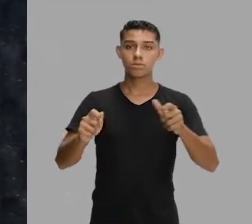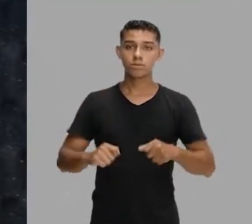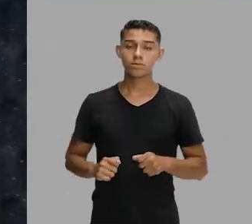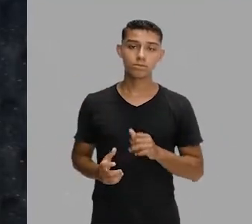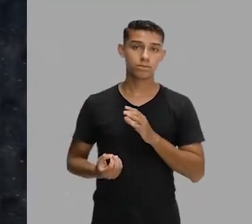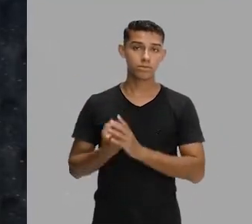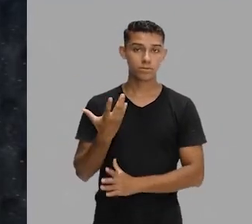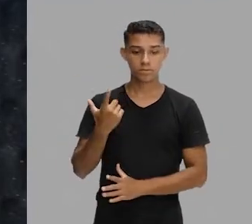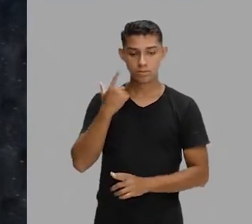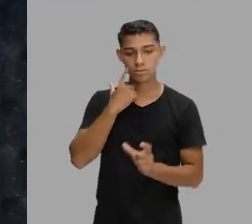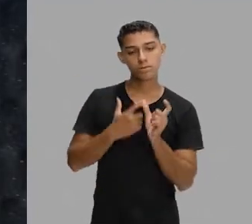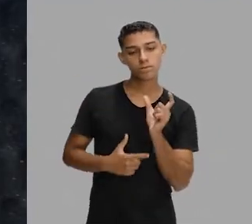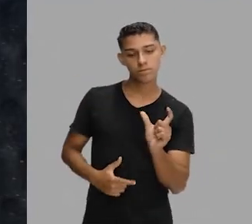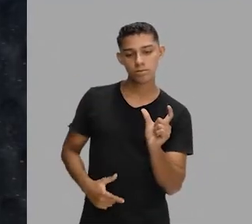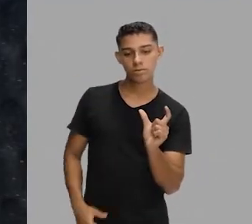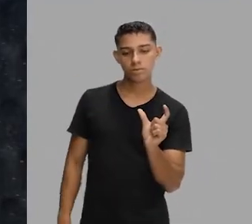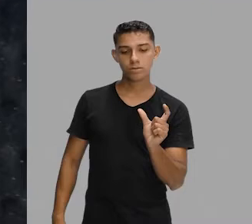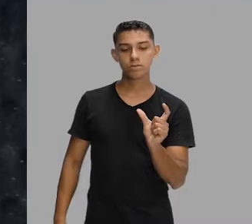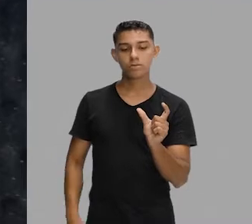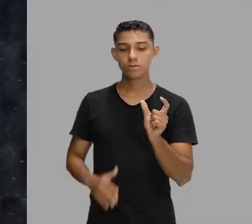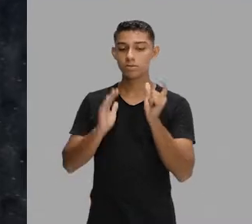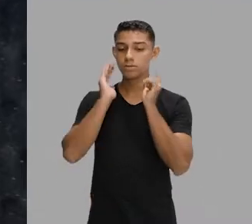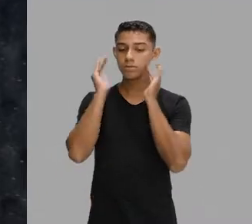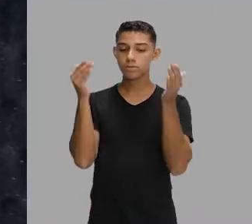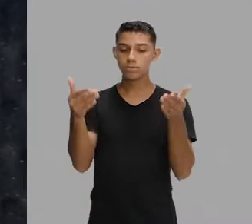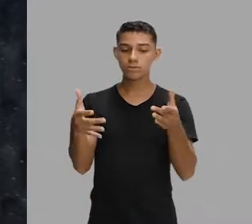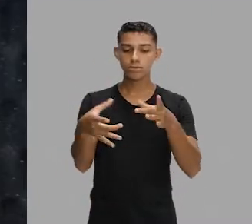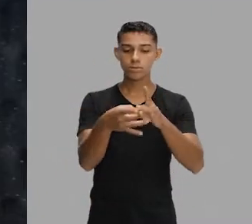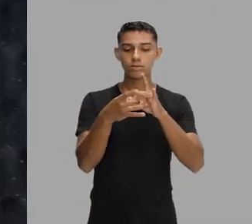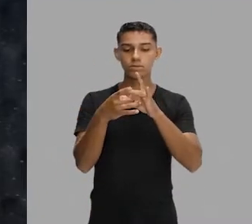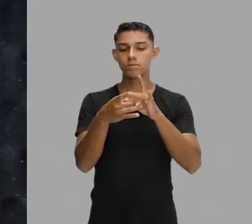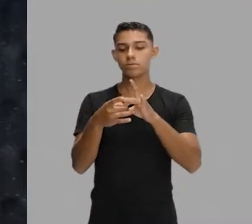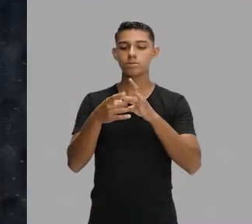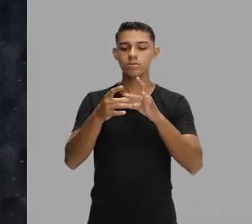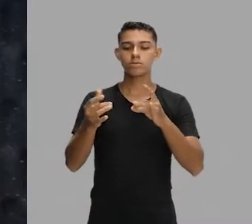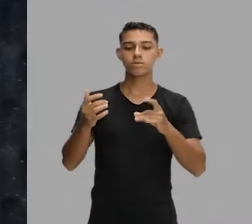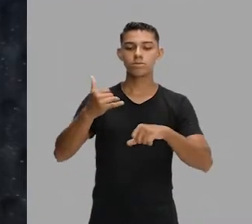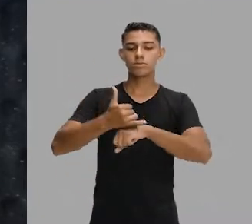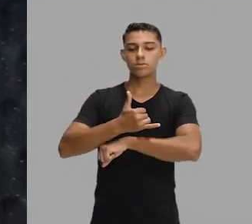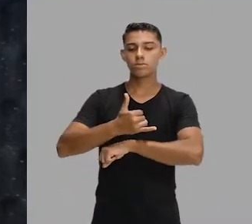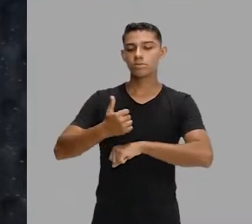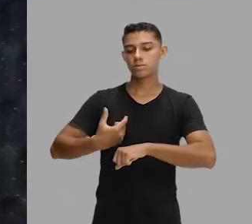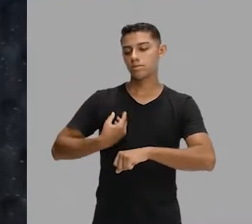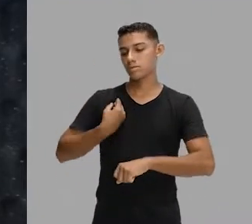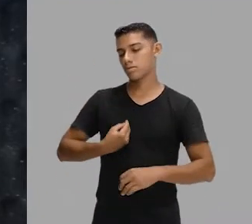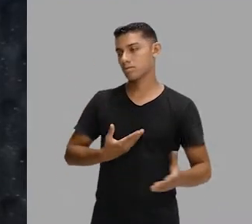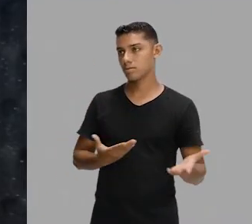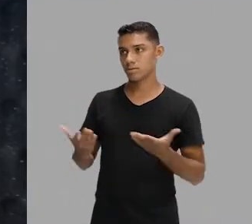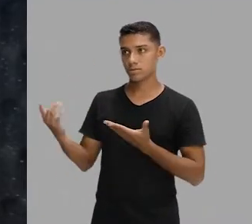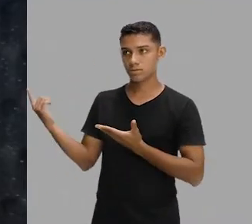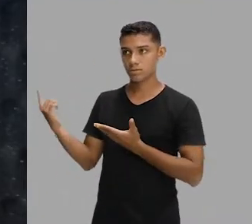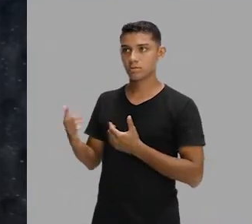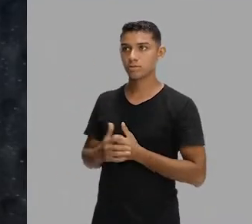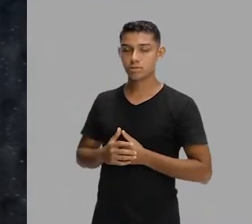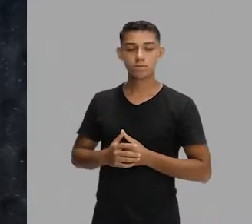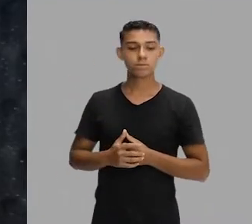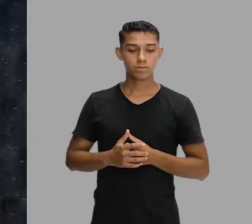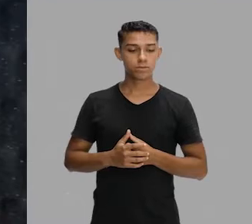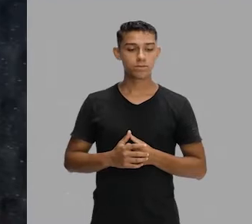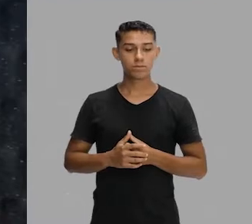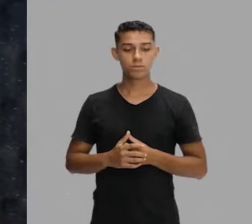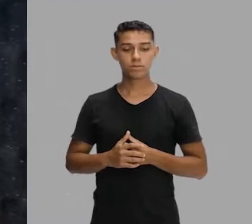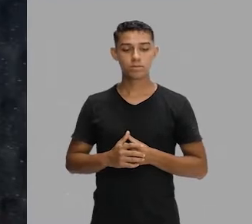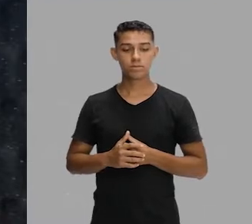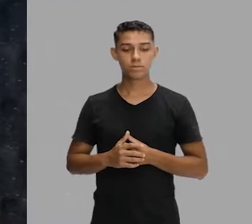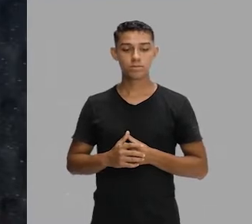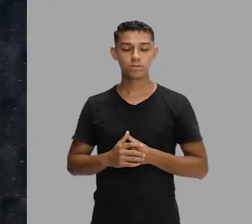o cerne, né, o centro da ligação metálica está bem aqui para vocês, ó, formando uma espécie de